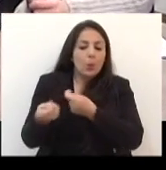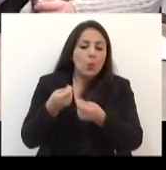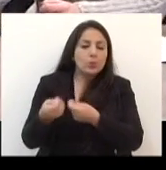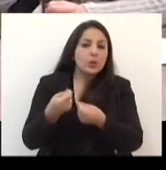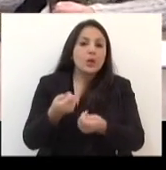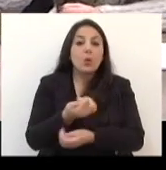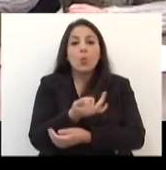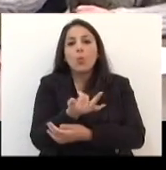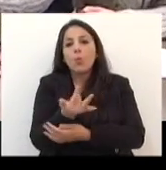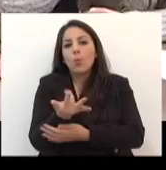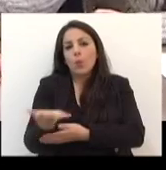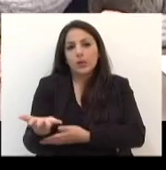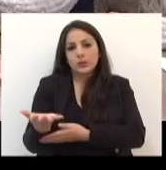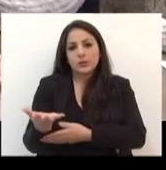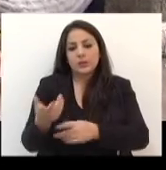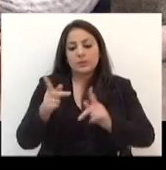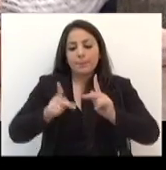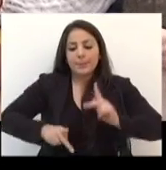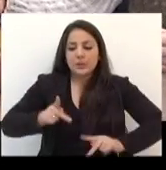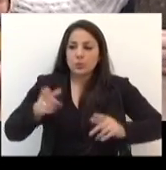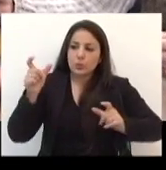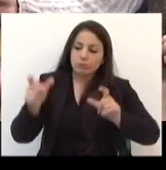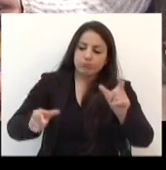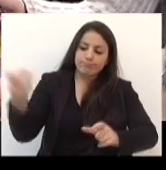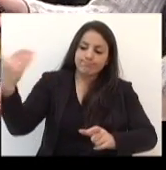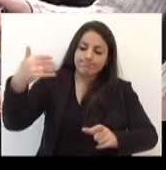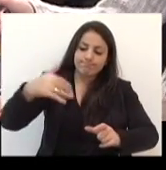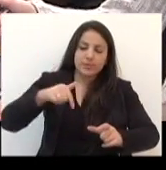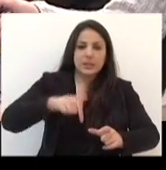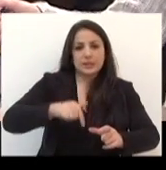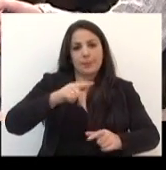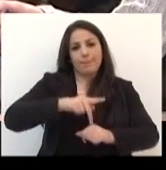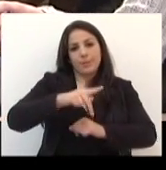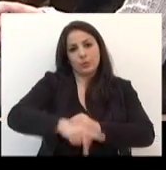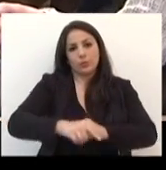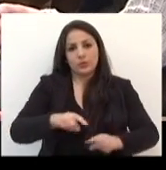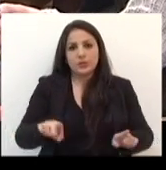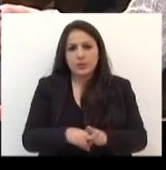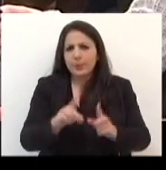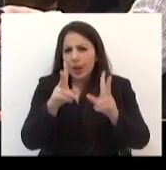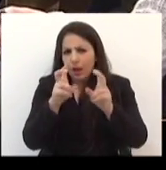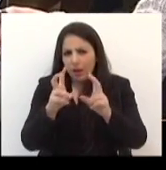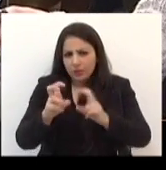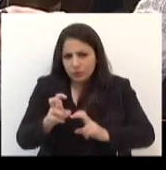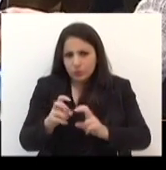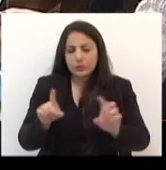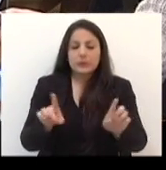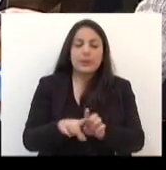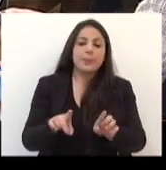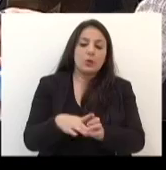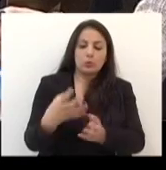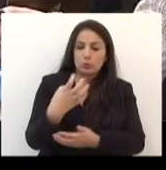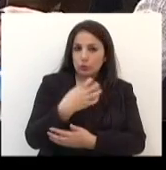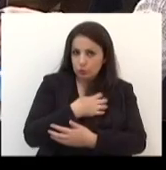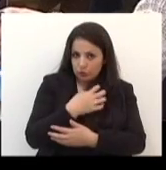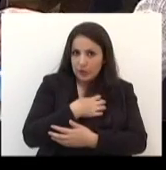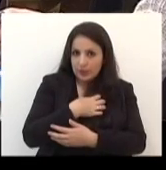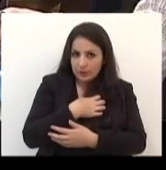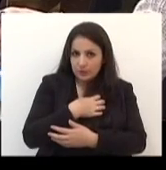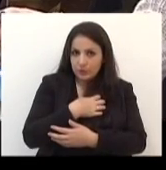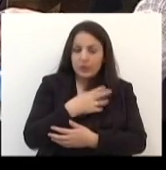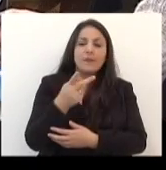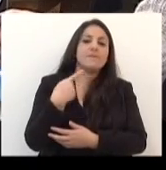da quantidade de imigrantes, tanto na nossa cidade como no nosso país. A questão e a maneira que a